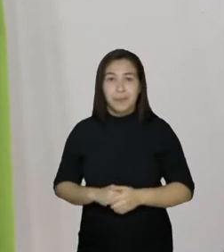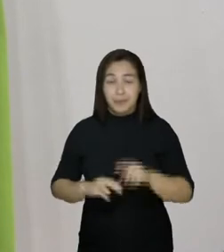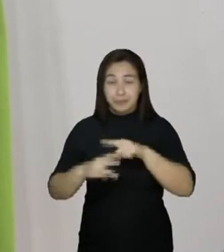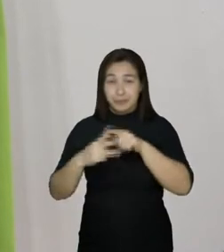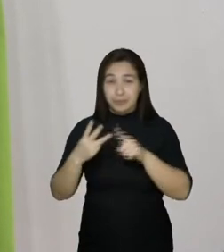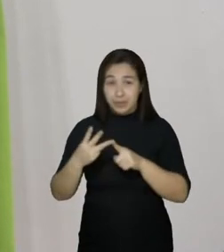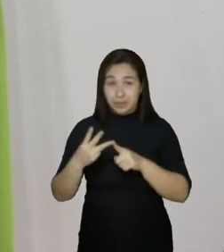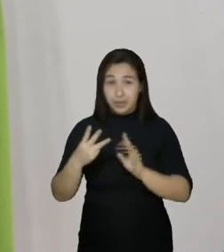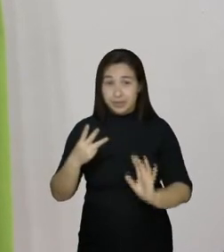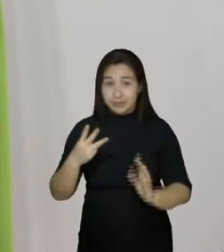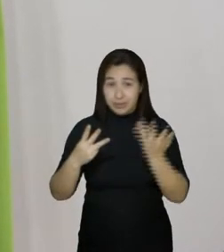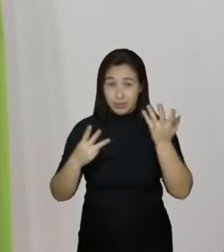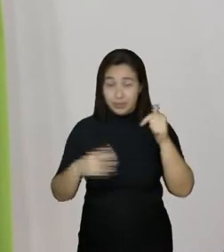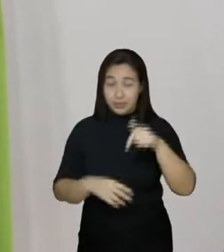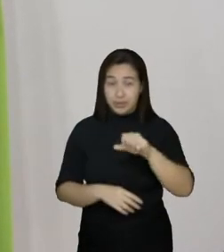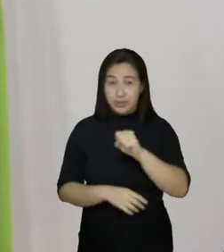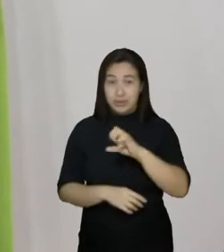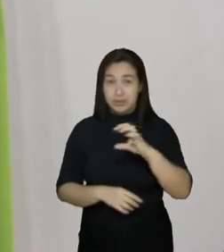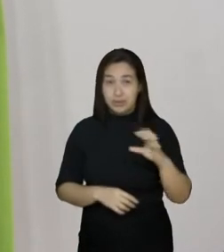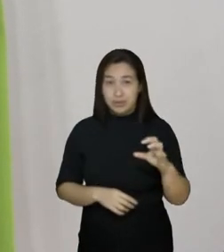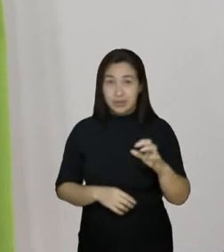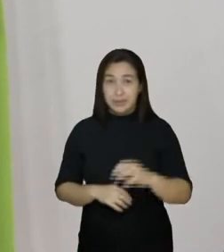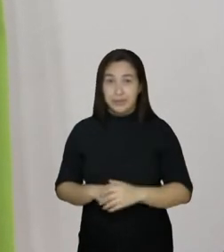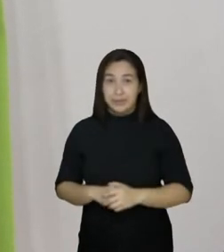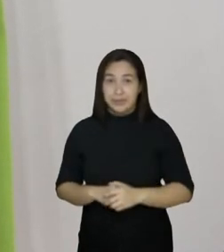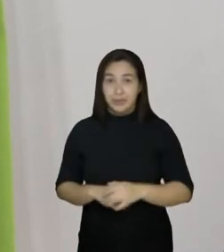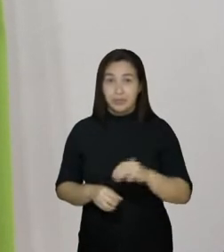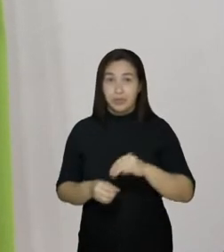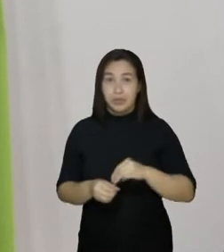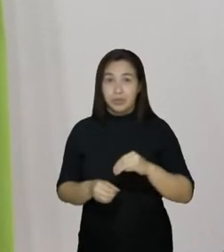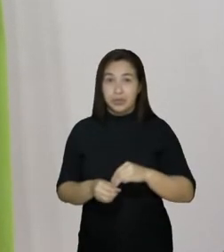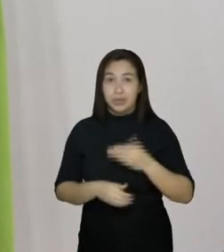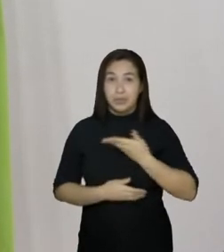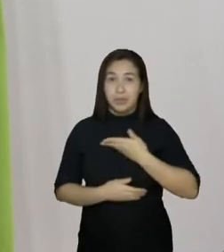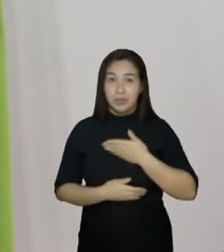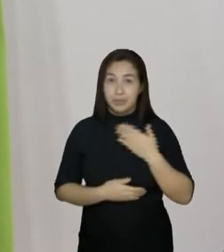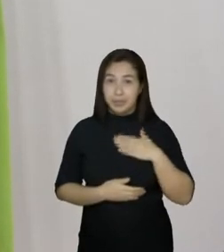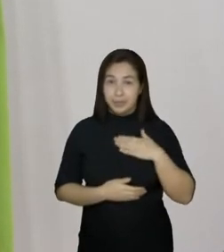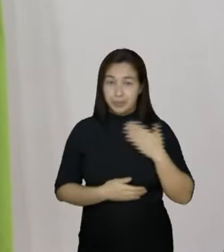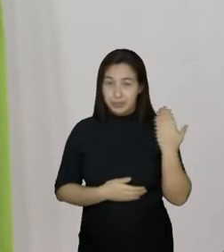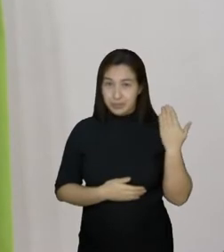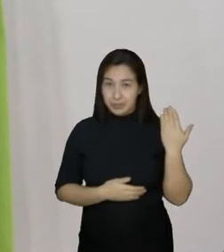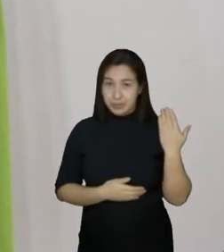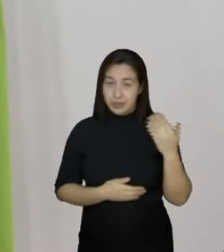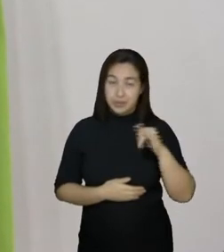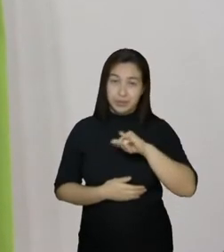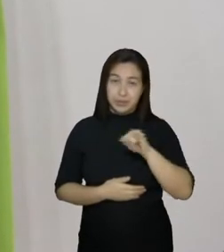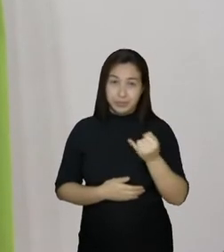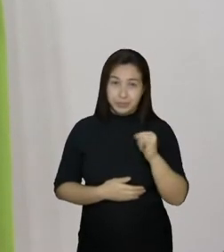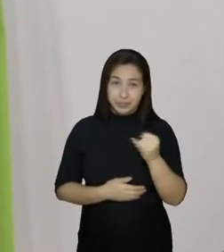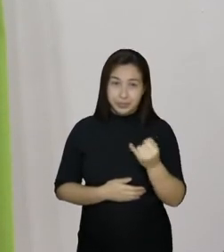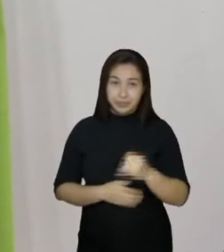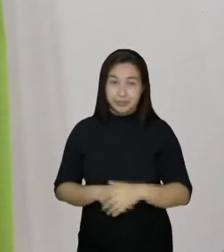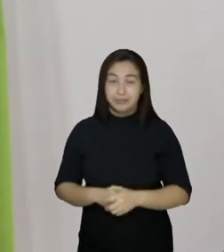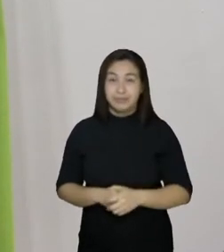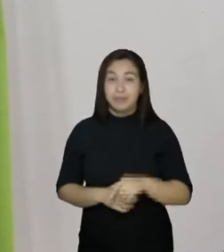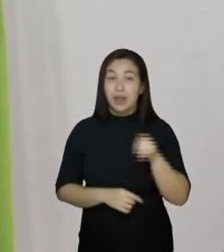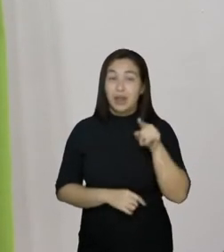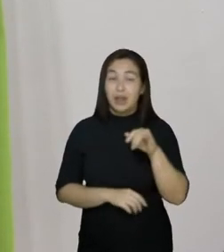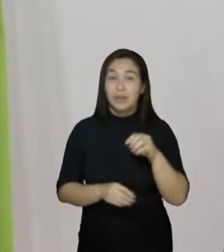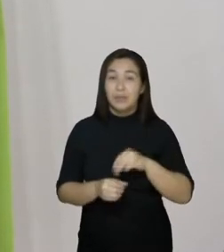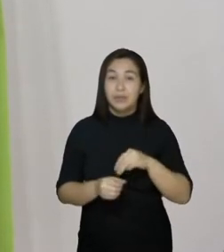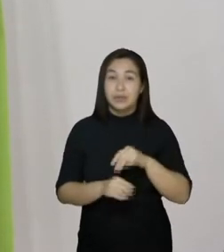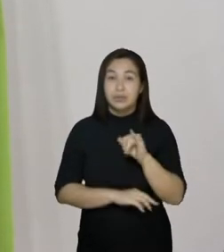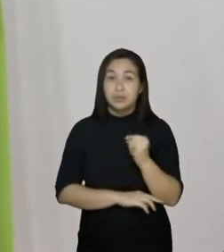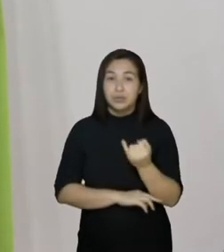tristes episódios de Santa Catarina, inclusive sobre o município do meu colega, que me antecedeu, o deputado Sargento Lima. Joinville,